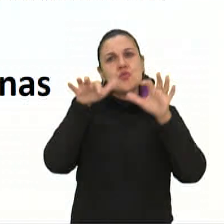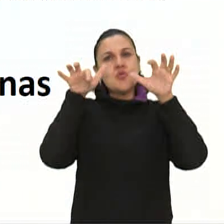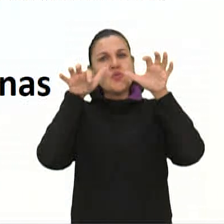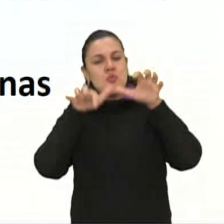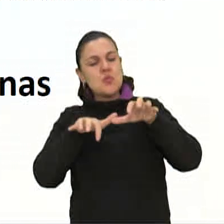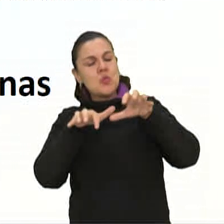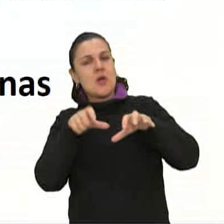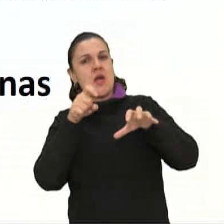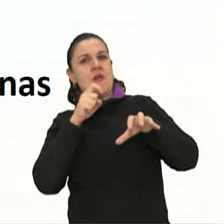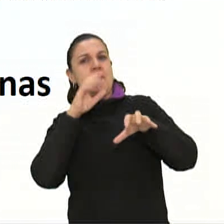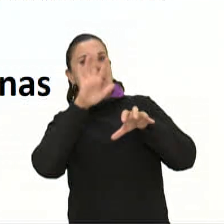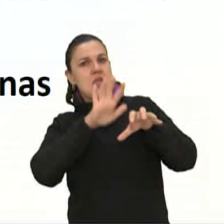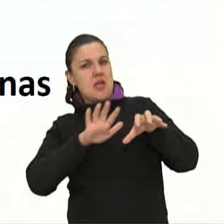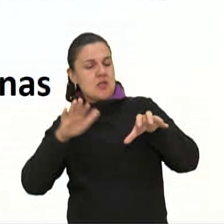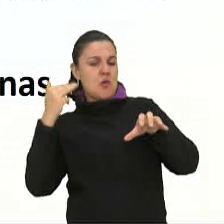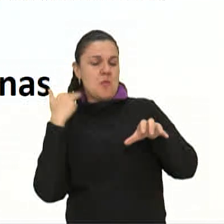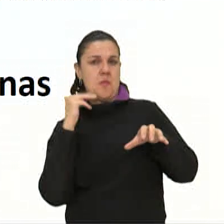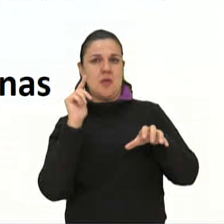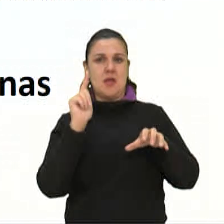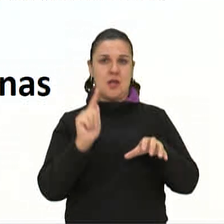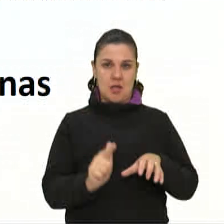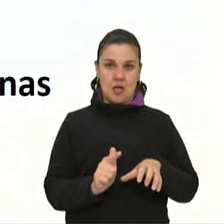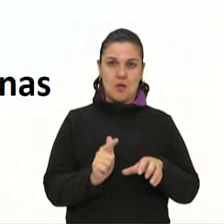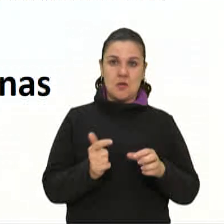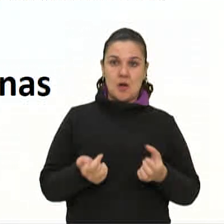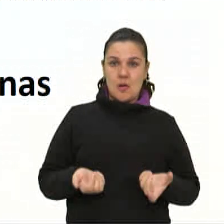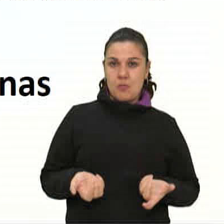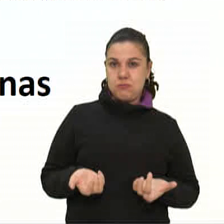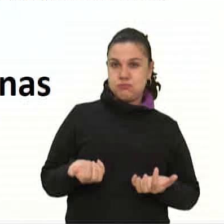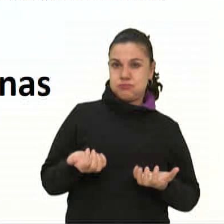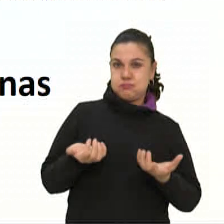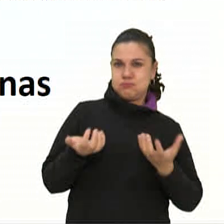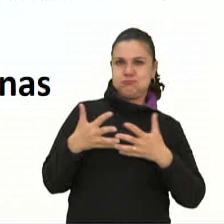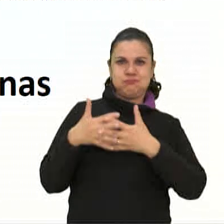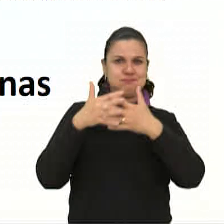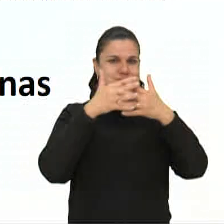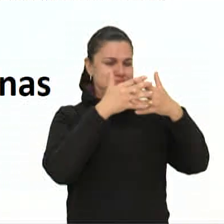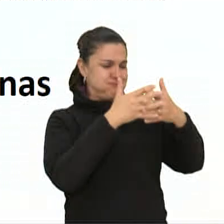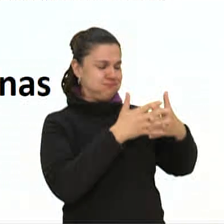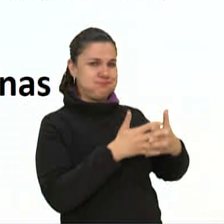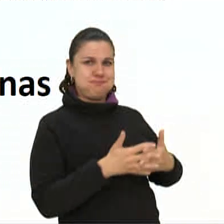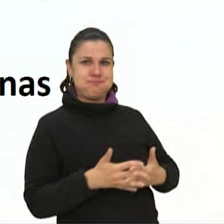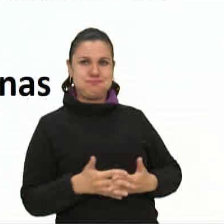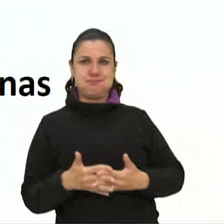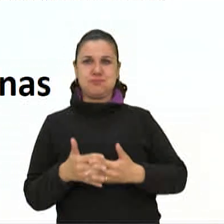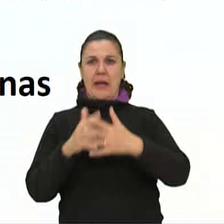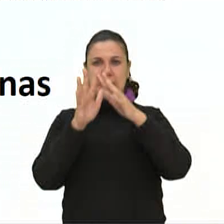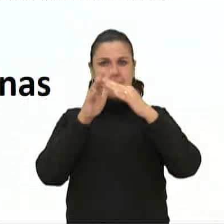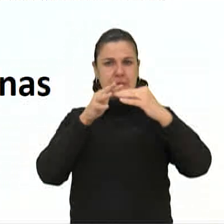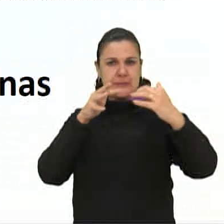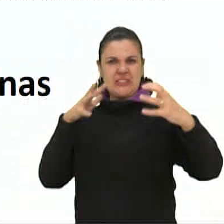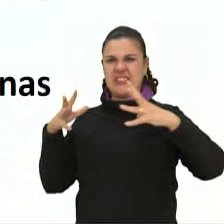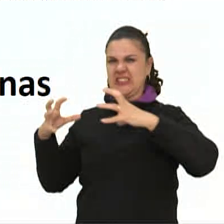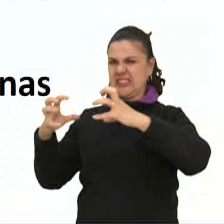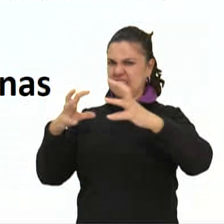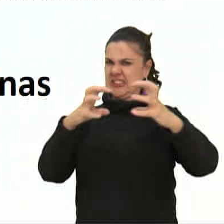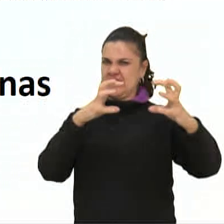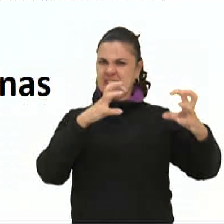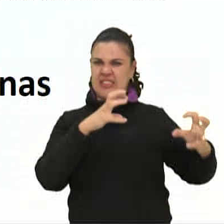região central da terra mineira evaporava tumultos, exalava